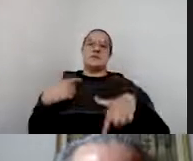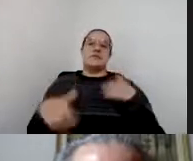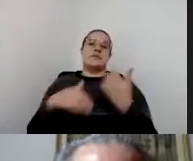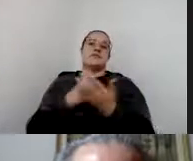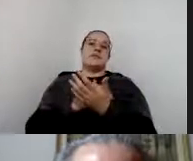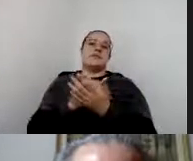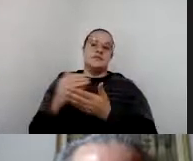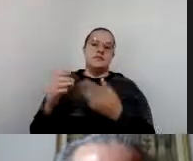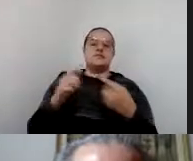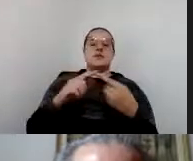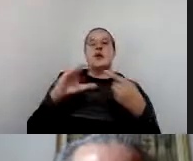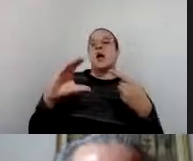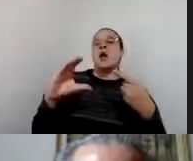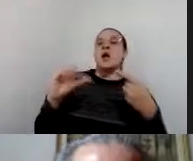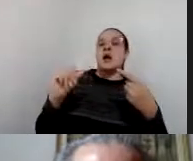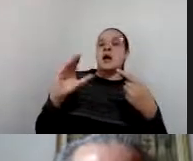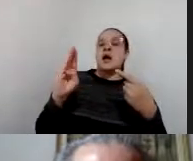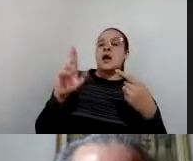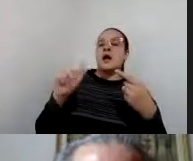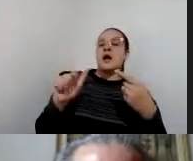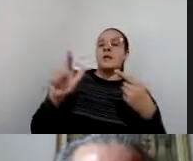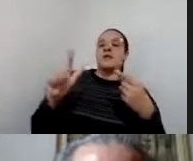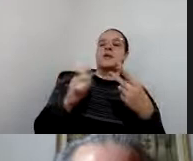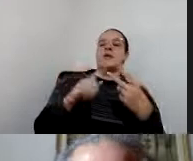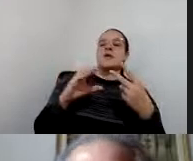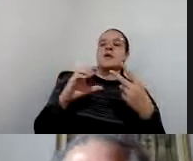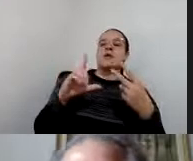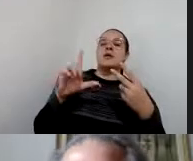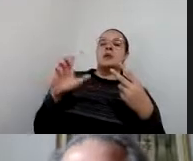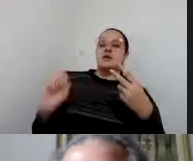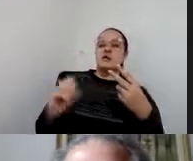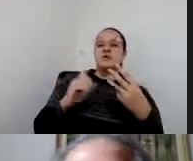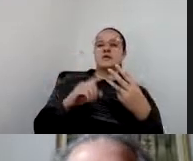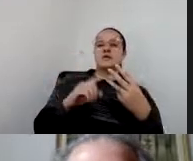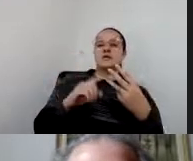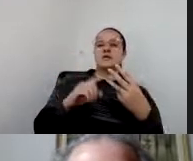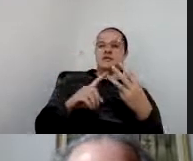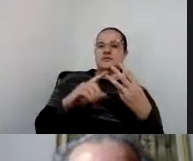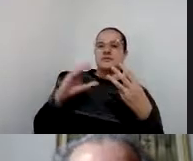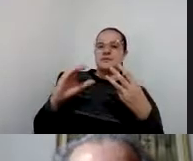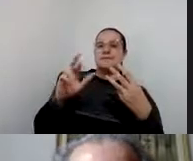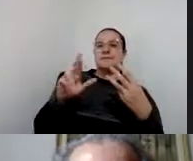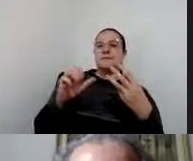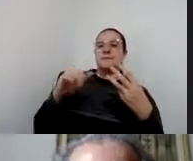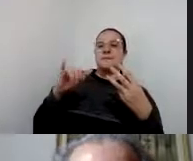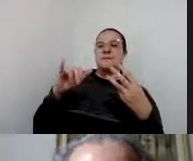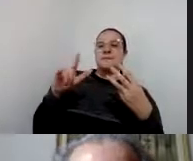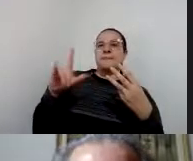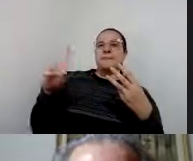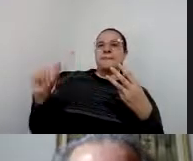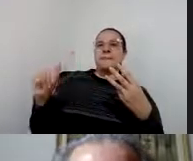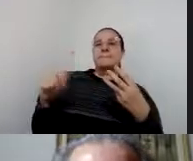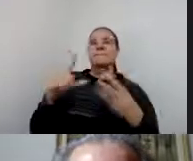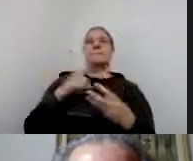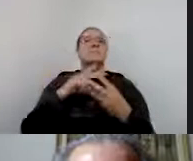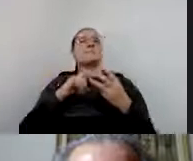Cleo, e agora nós temos a Cremilda, que está fazendo um ótimo trabalho. E a UGT tem vários sindicatos, eu